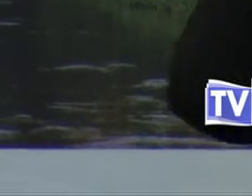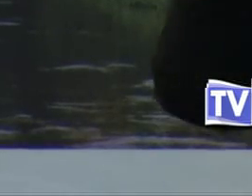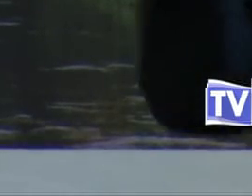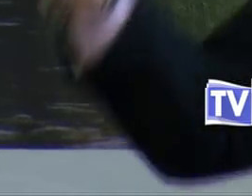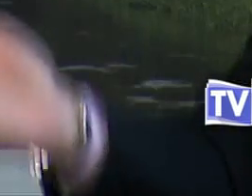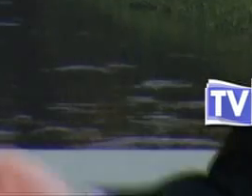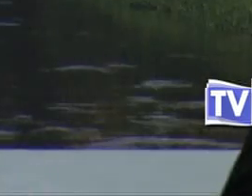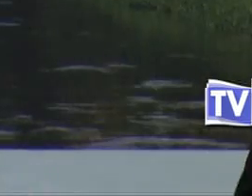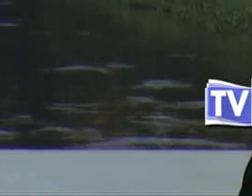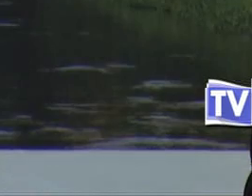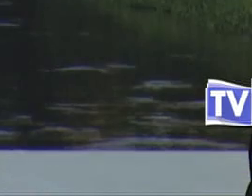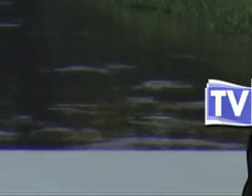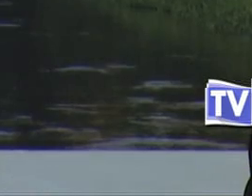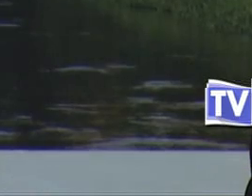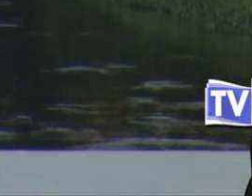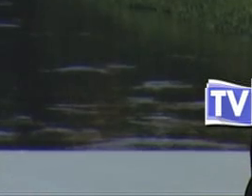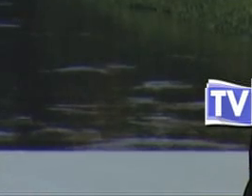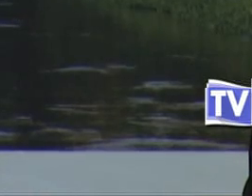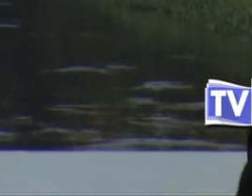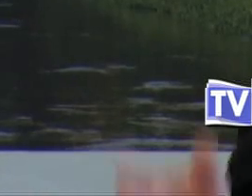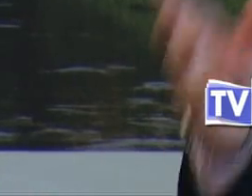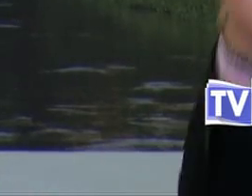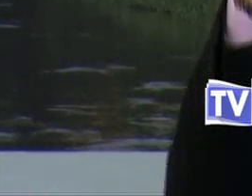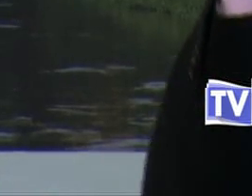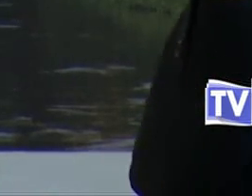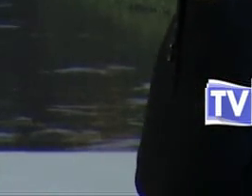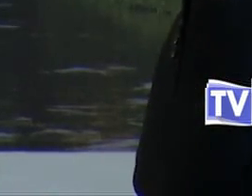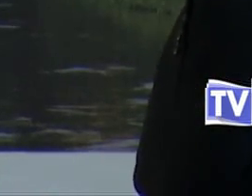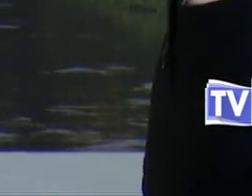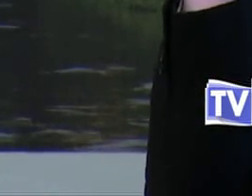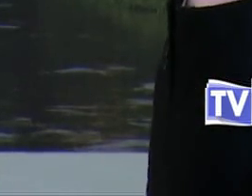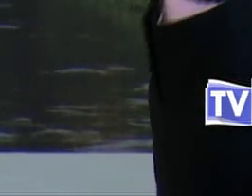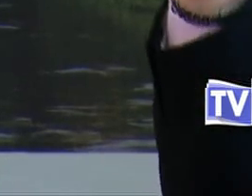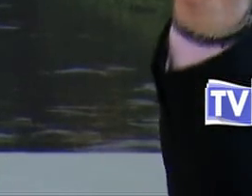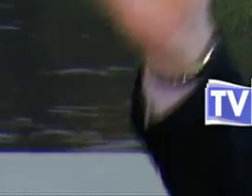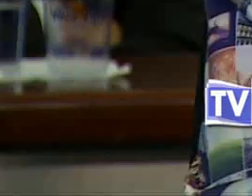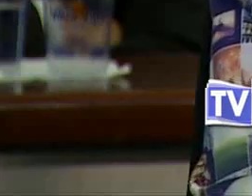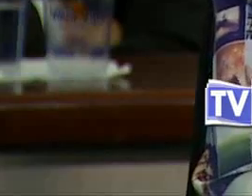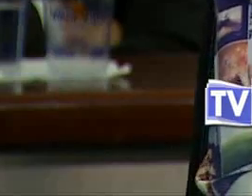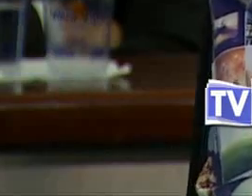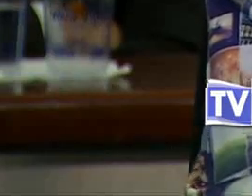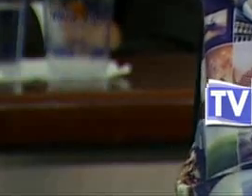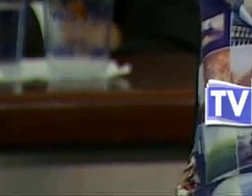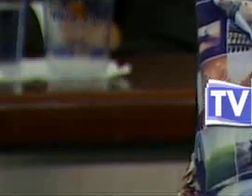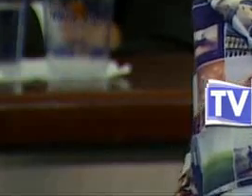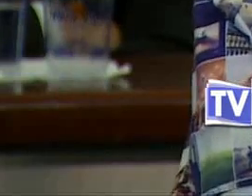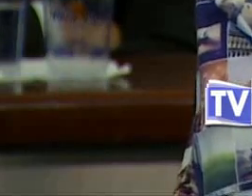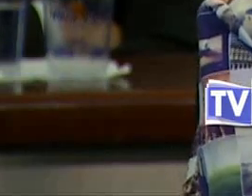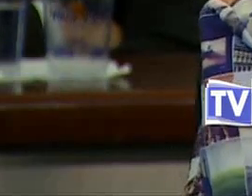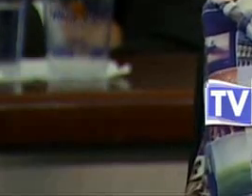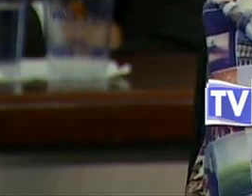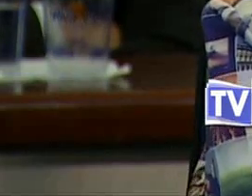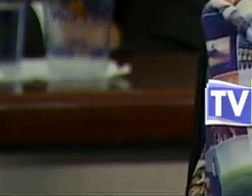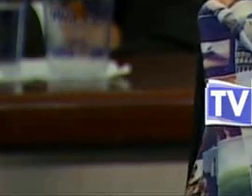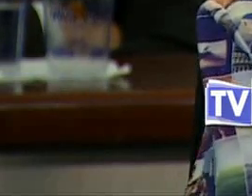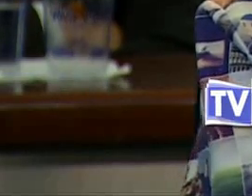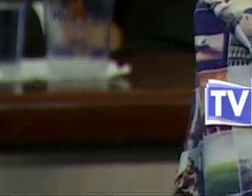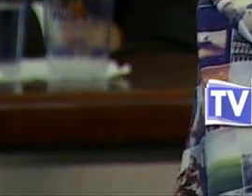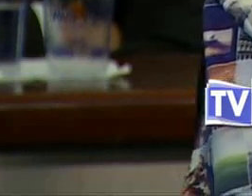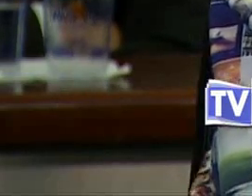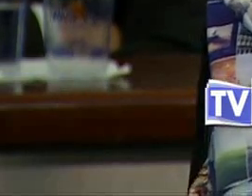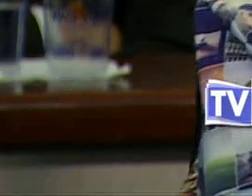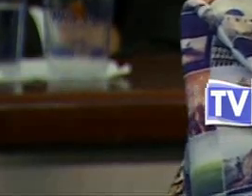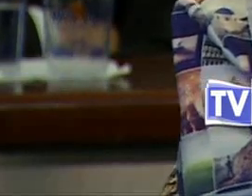e produzir muito mais lixo. Em Curitiba, então, era o critério mais inteligente. O critério é da média daquilo que o